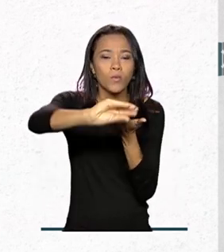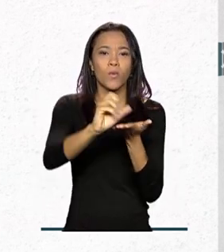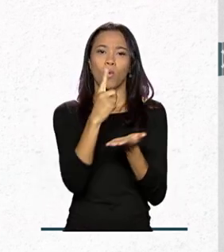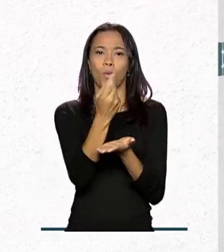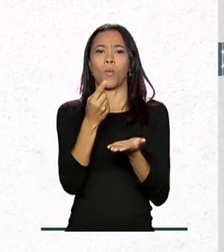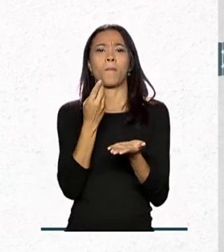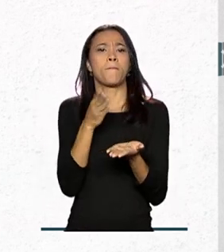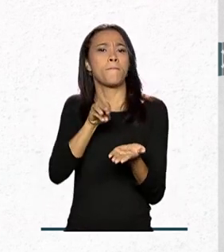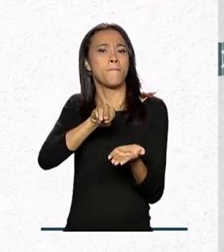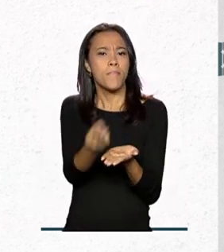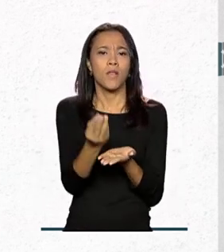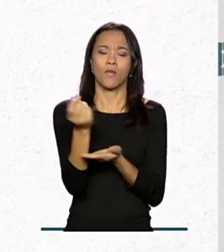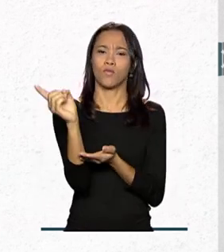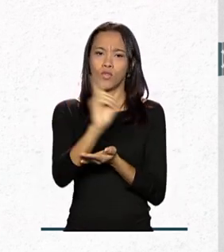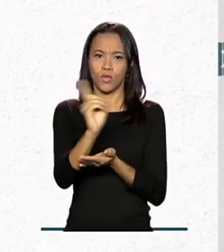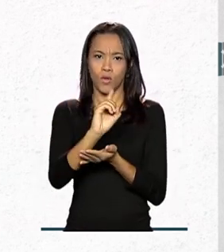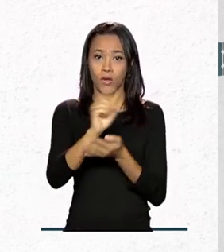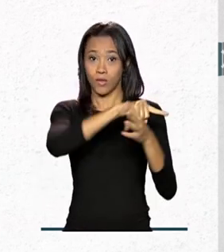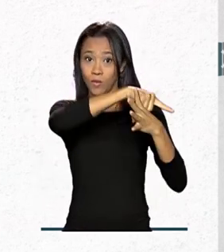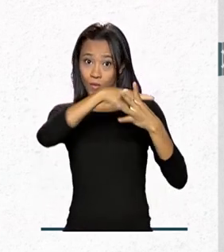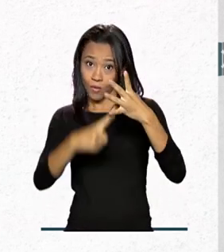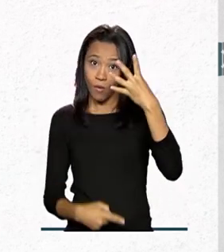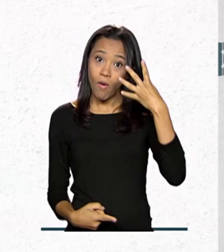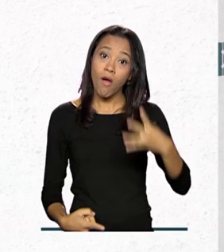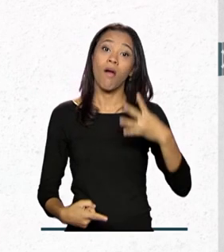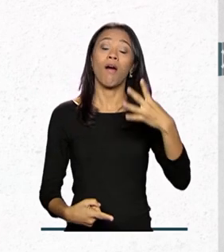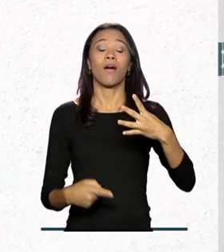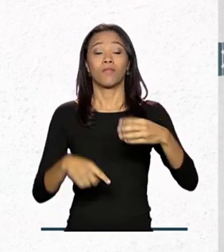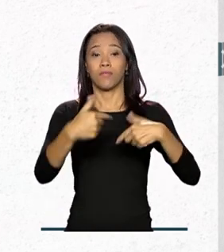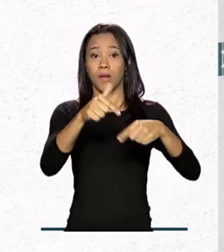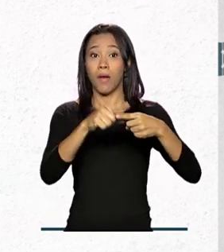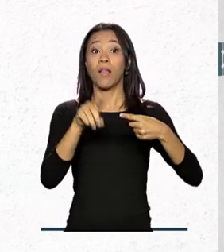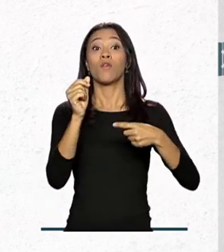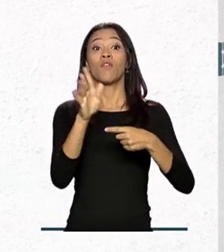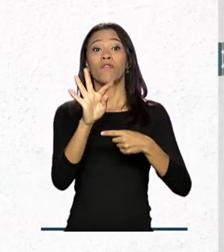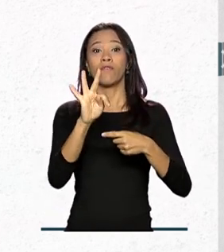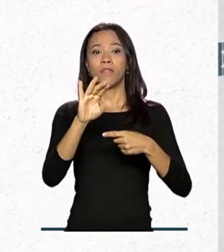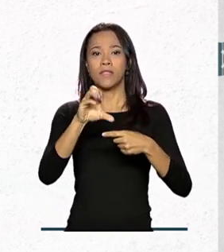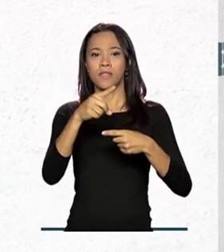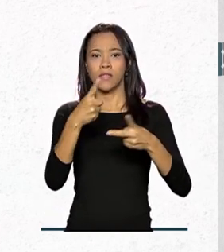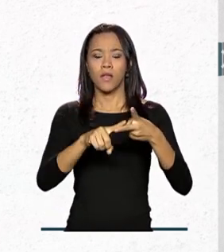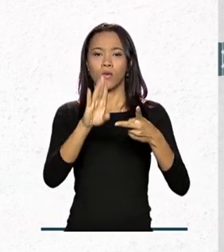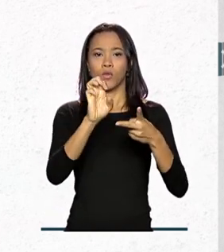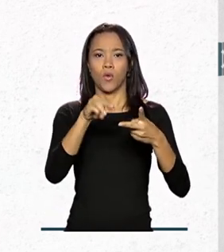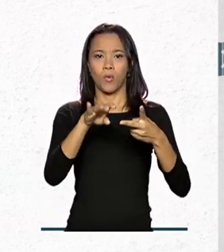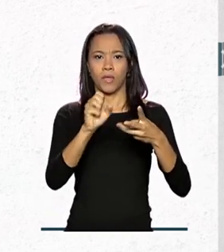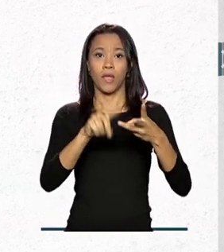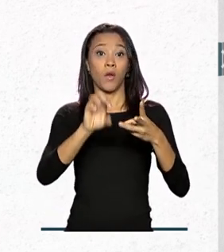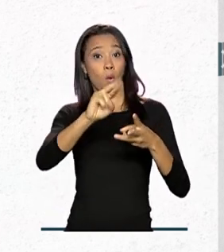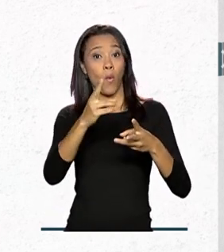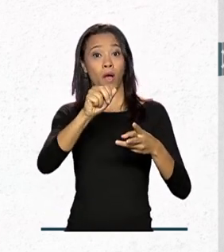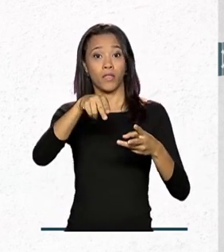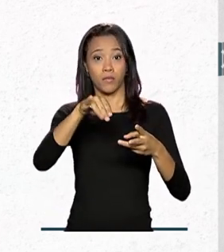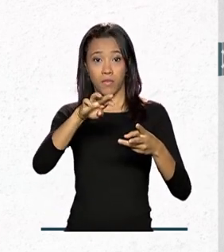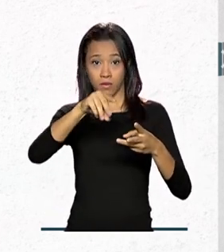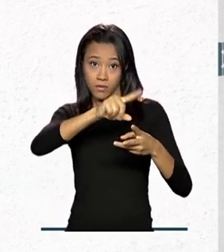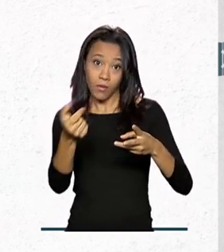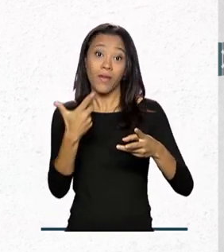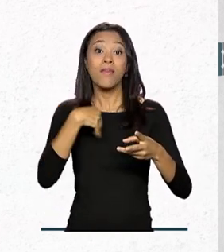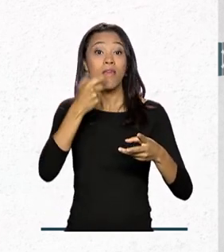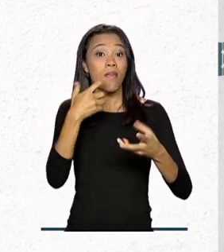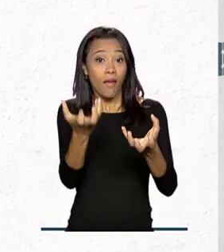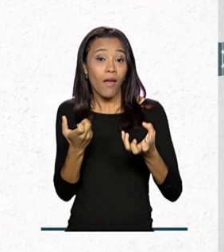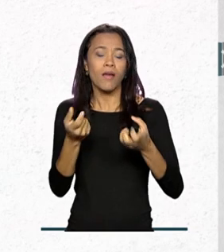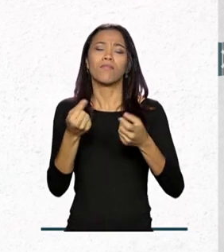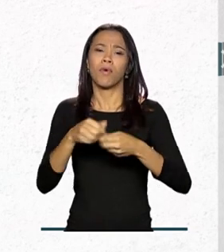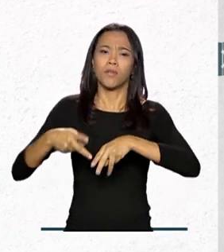de US$ 1 milhão em 4 projetos de longa-metragem ficção, documentário ou animação. Os interessados devem